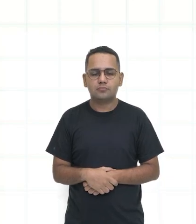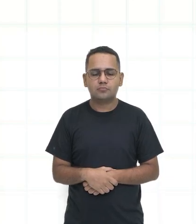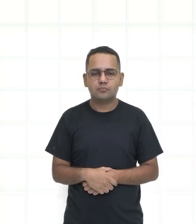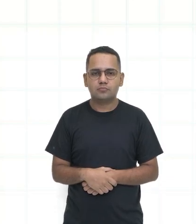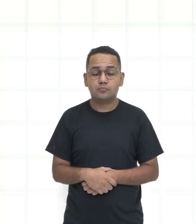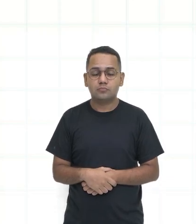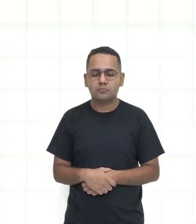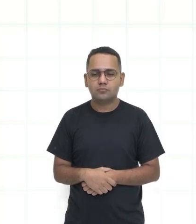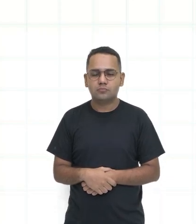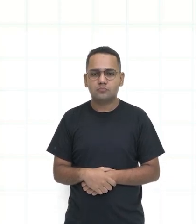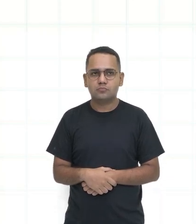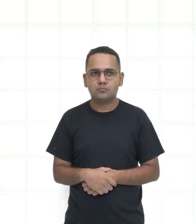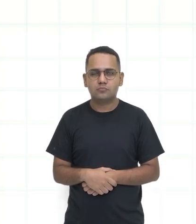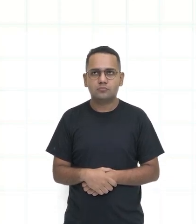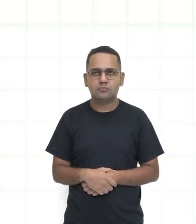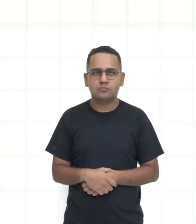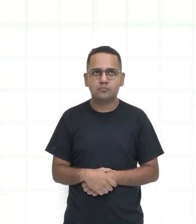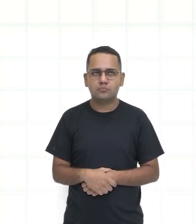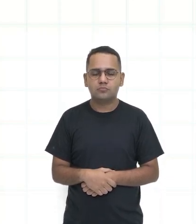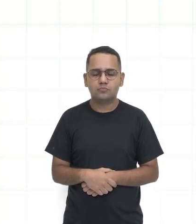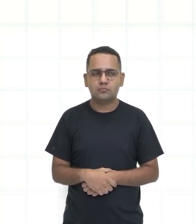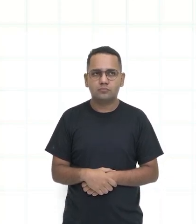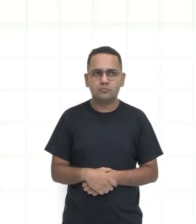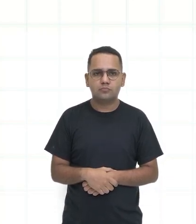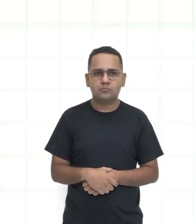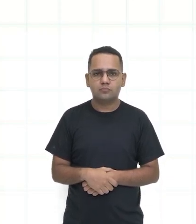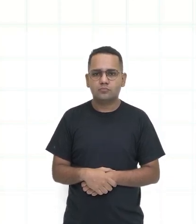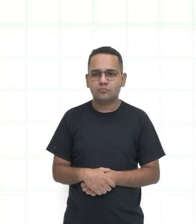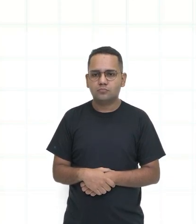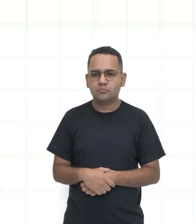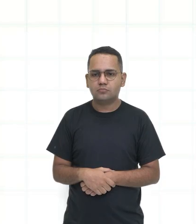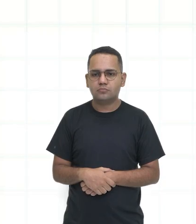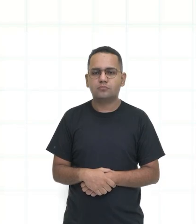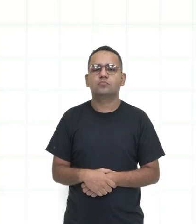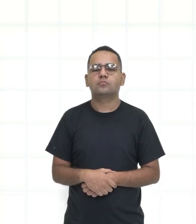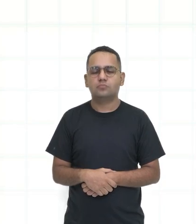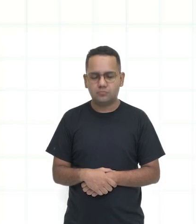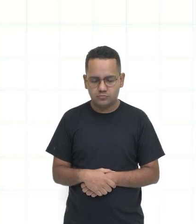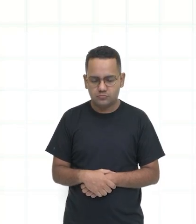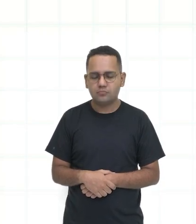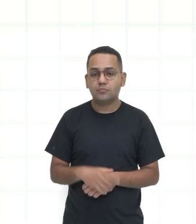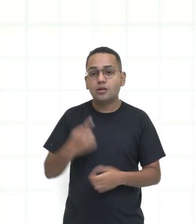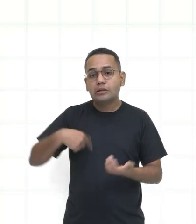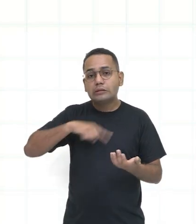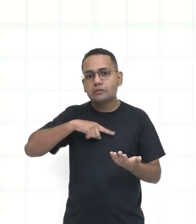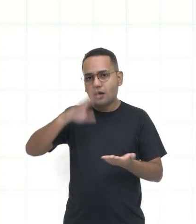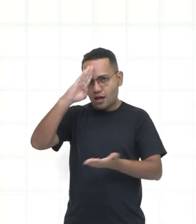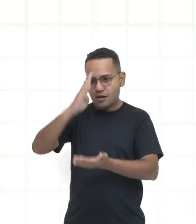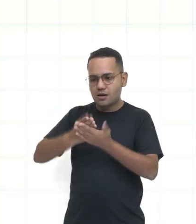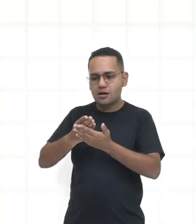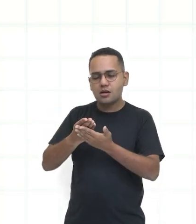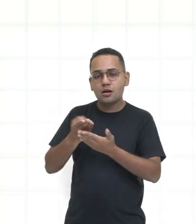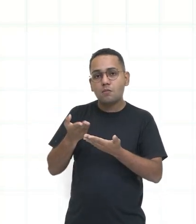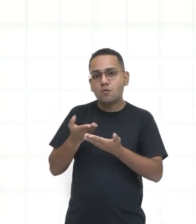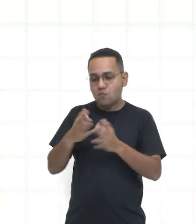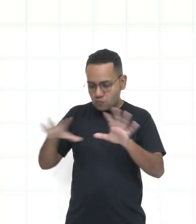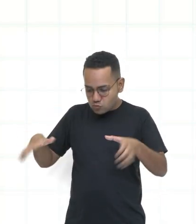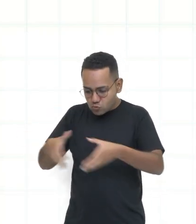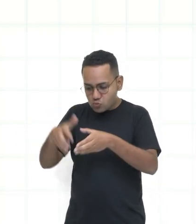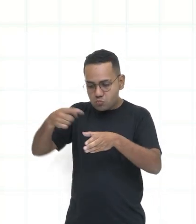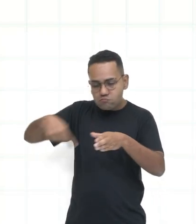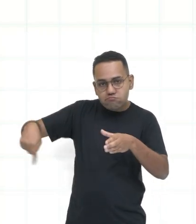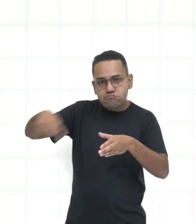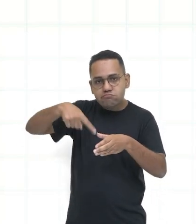support. Então, nós confiamos um ao outro para o suporte emocional, tá certo? Então, eu vou